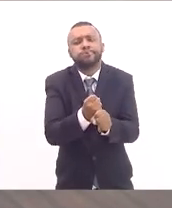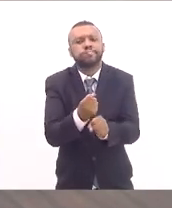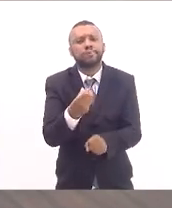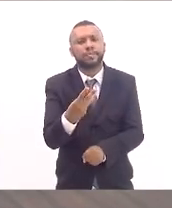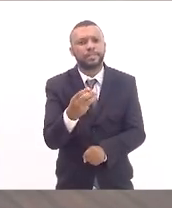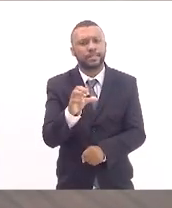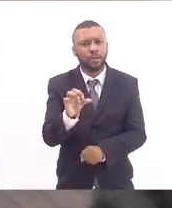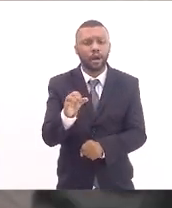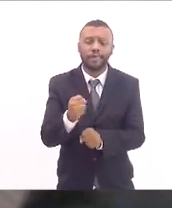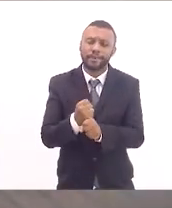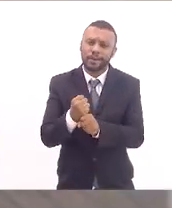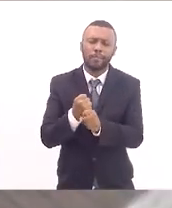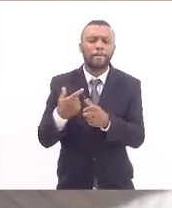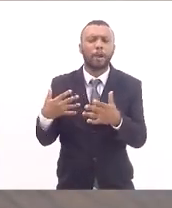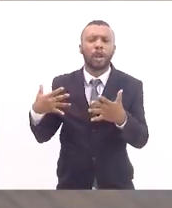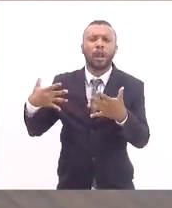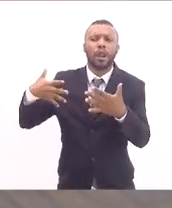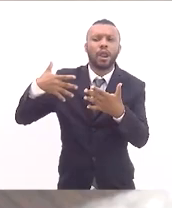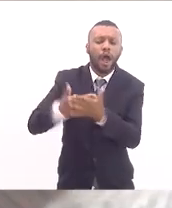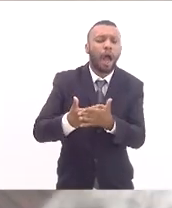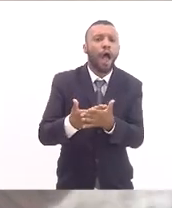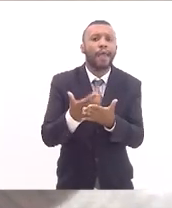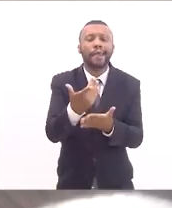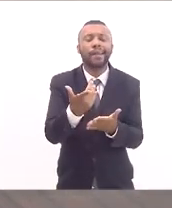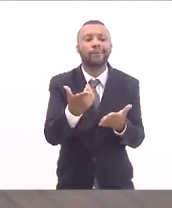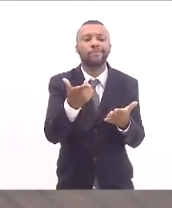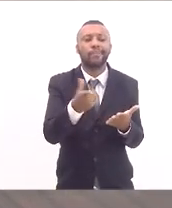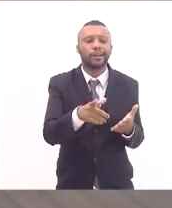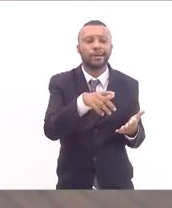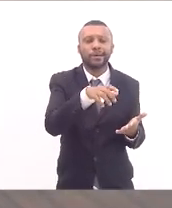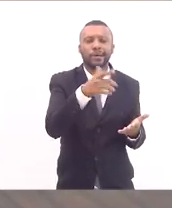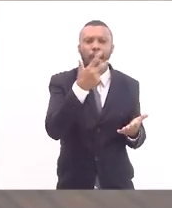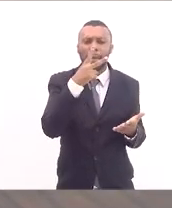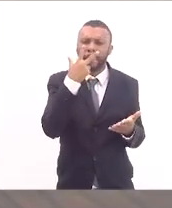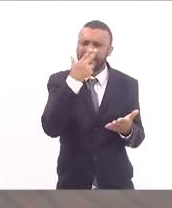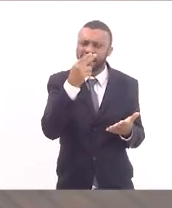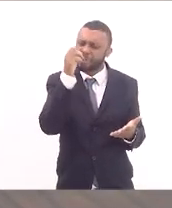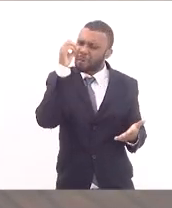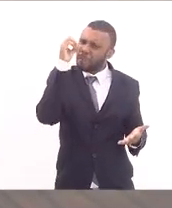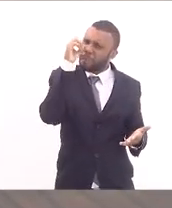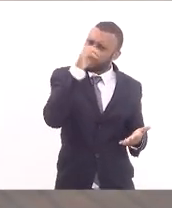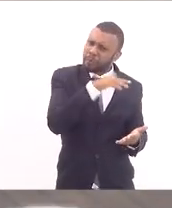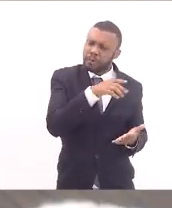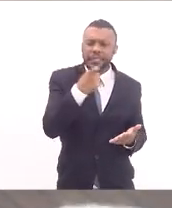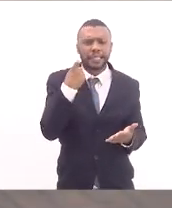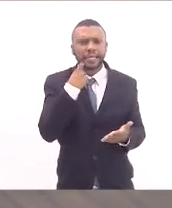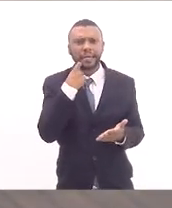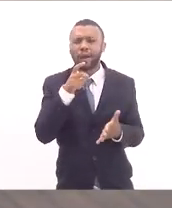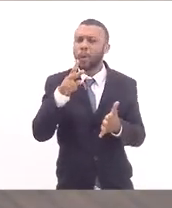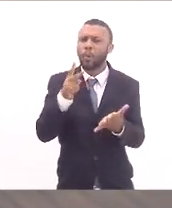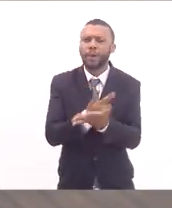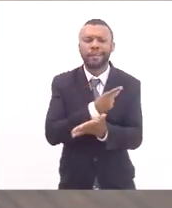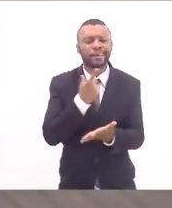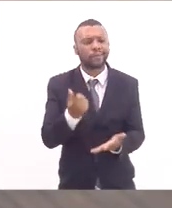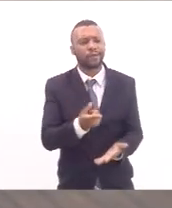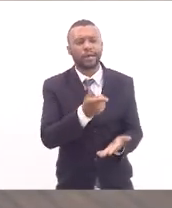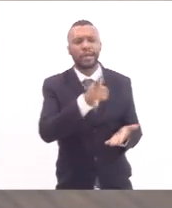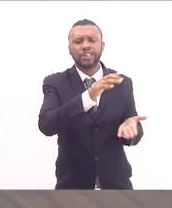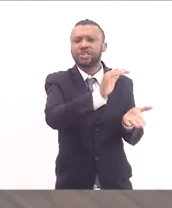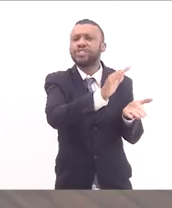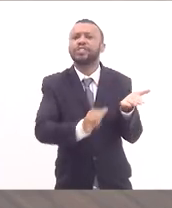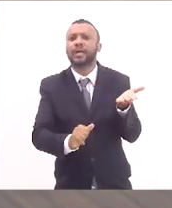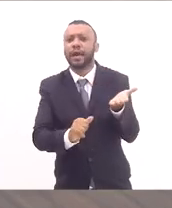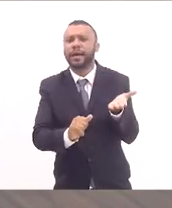do bairro de Santa Teresa e ela foi tirada de forma brutal na sexta-feira a